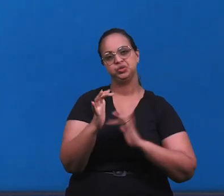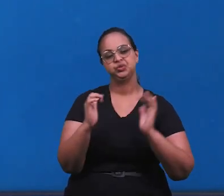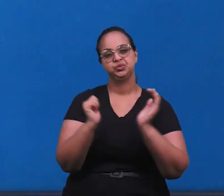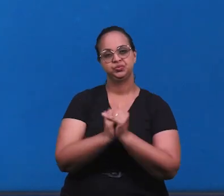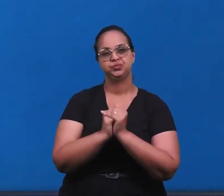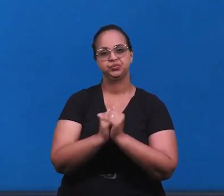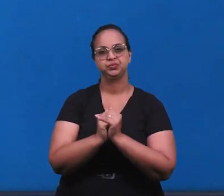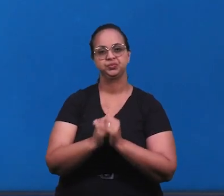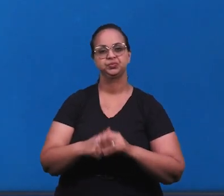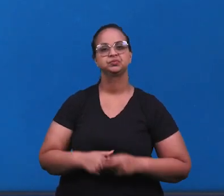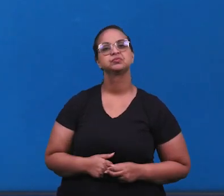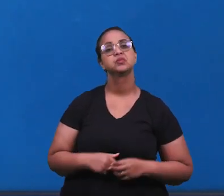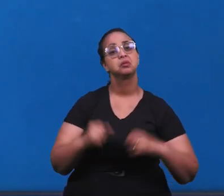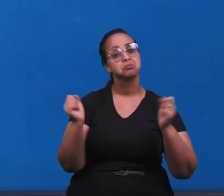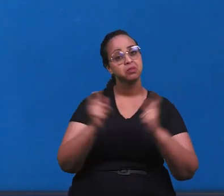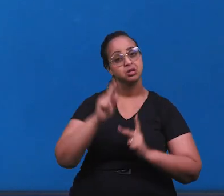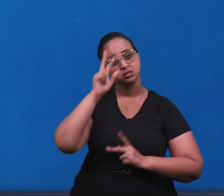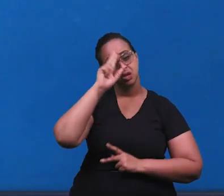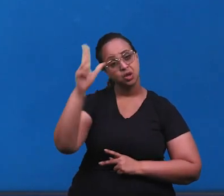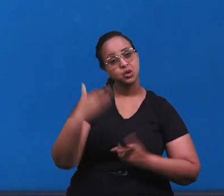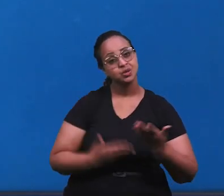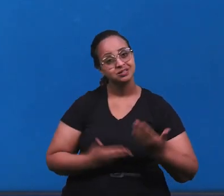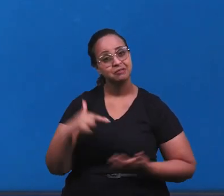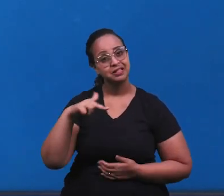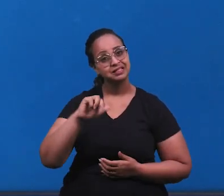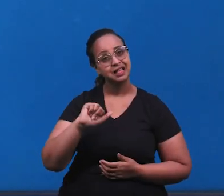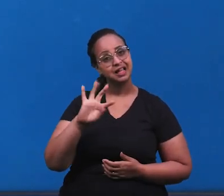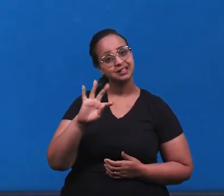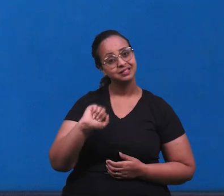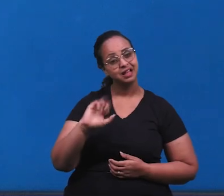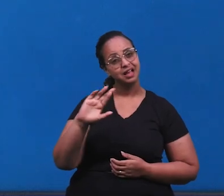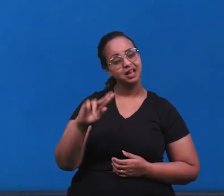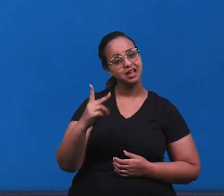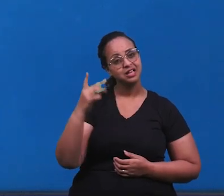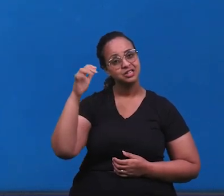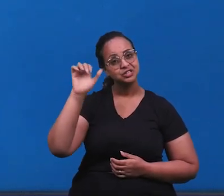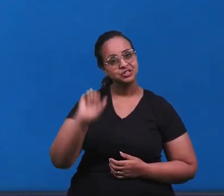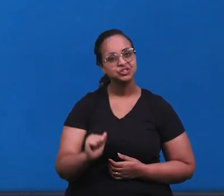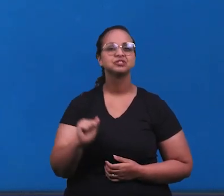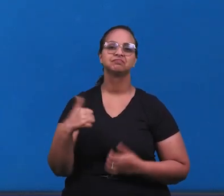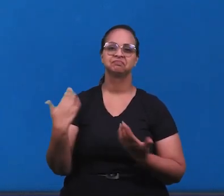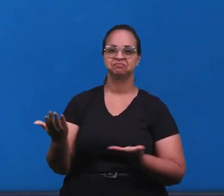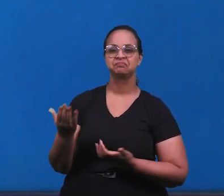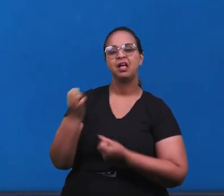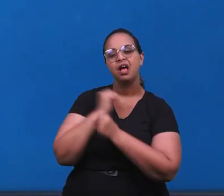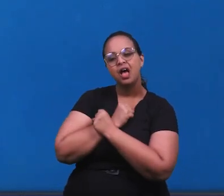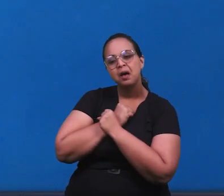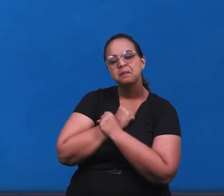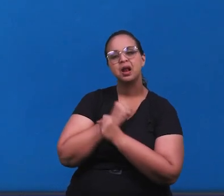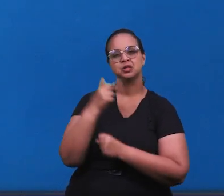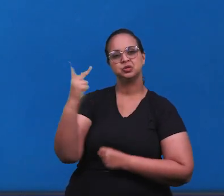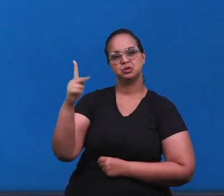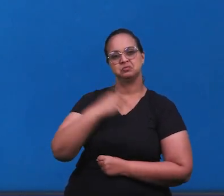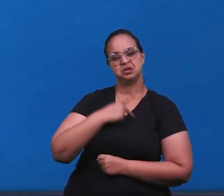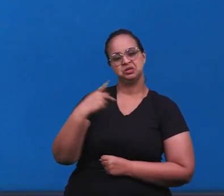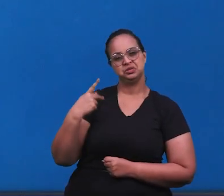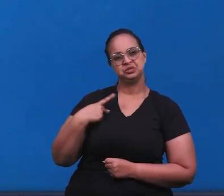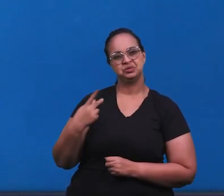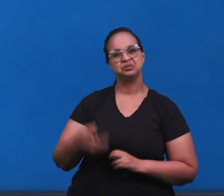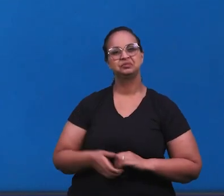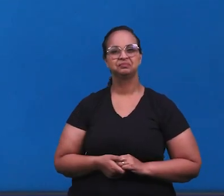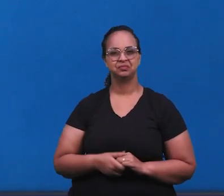experiência da irmã. A paz do Senhor, irmã Natasha. Muito obrigado pela sua participação. Recomendações especiais ao pastor